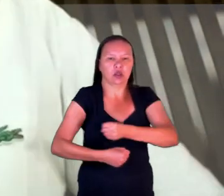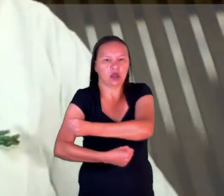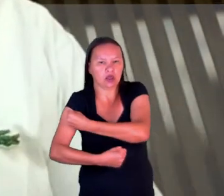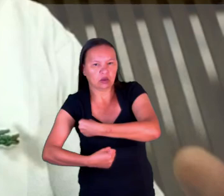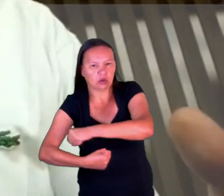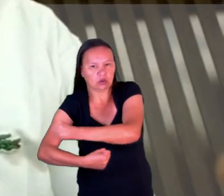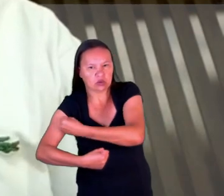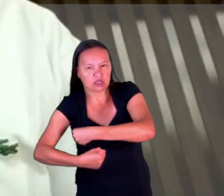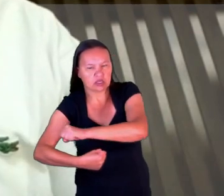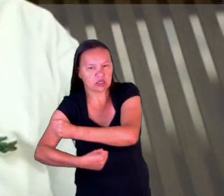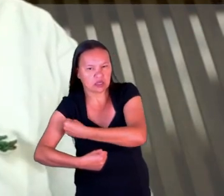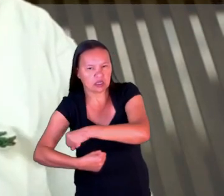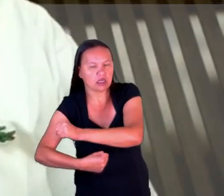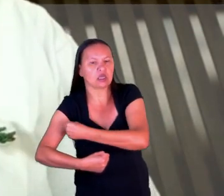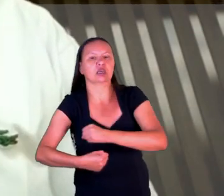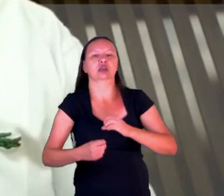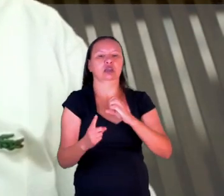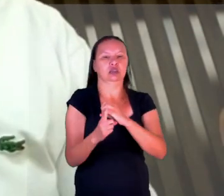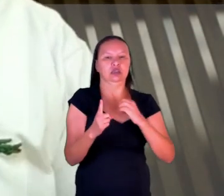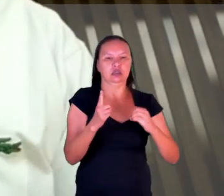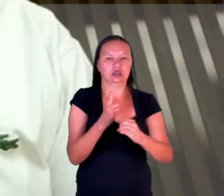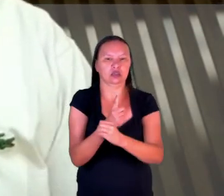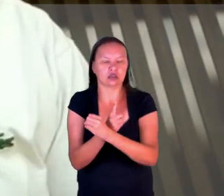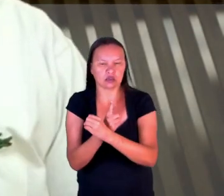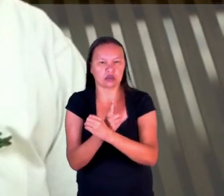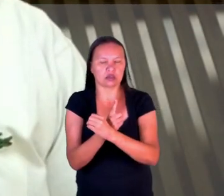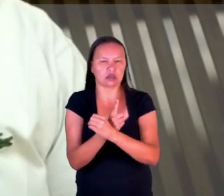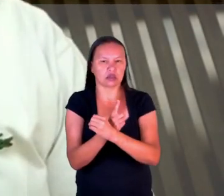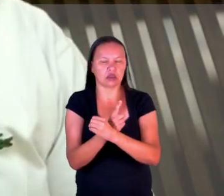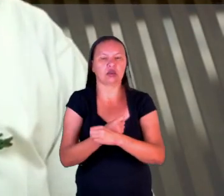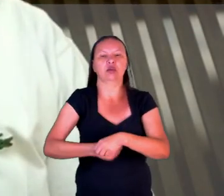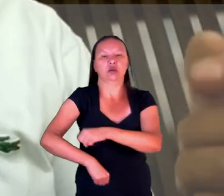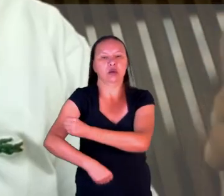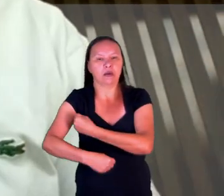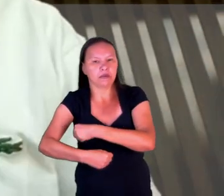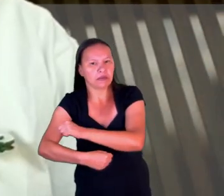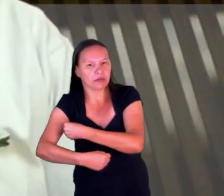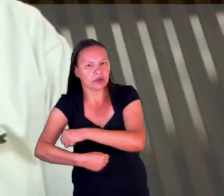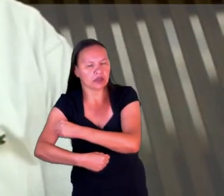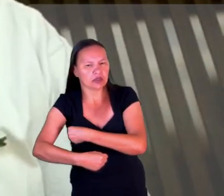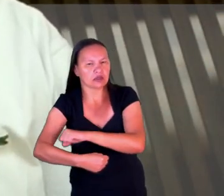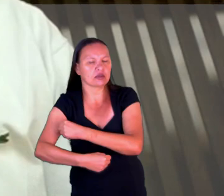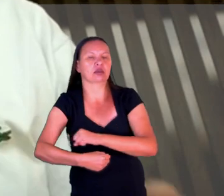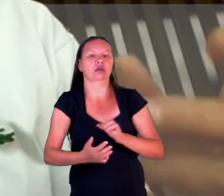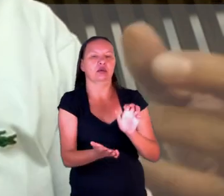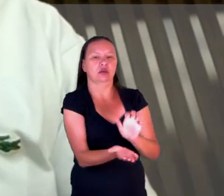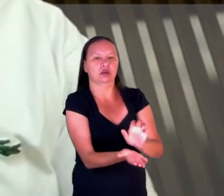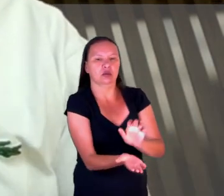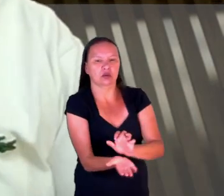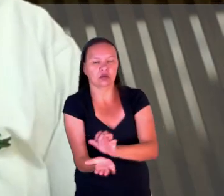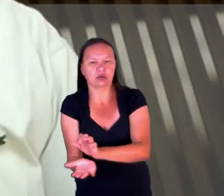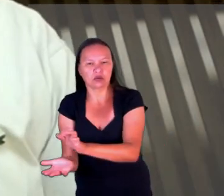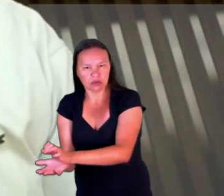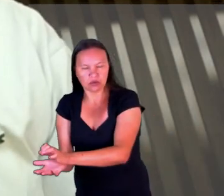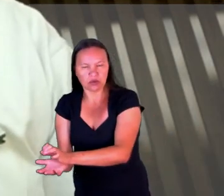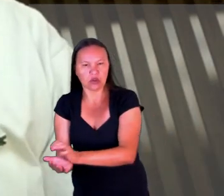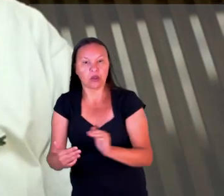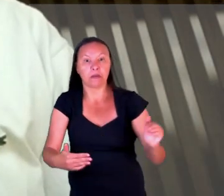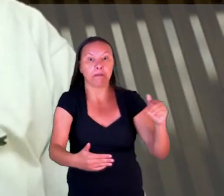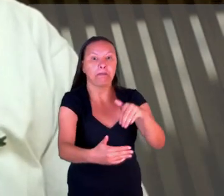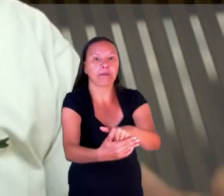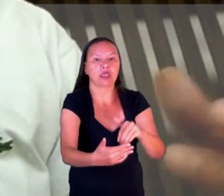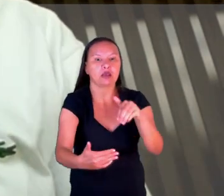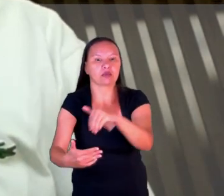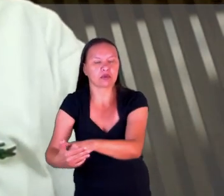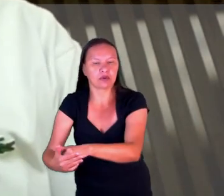né espaços pequenos de de elaboração de alimentos servido a a pequenos grupos muitas vezes dentro da própria comunidade no